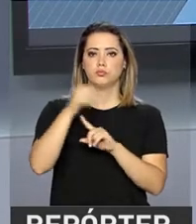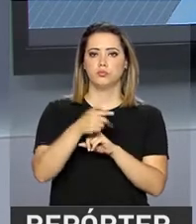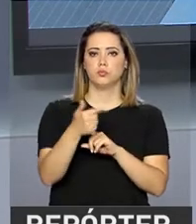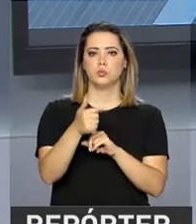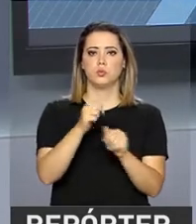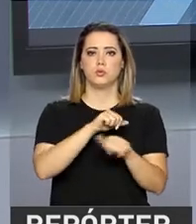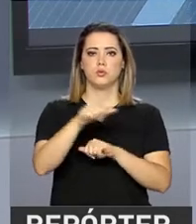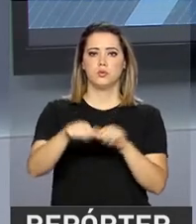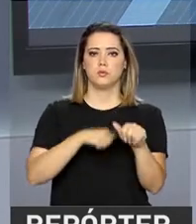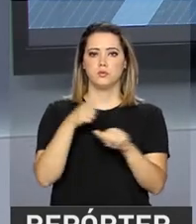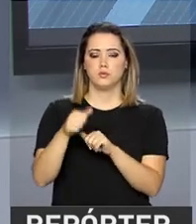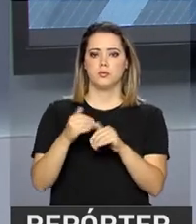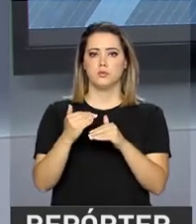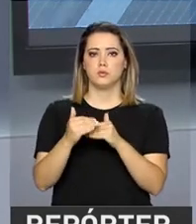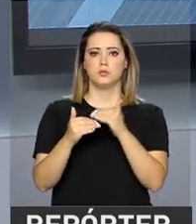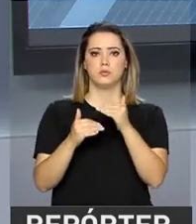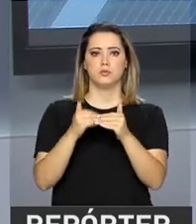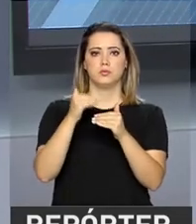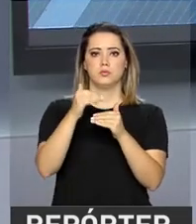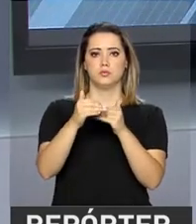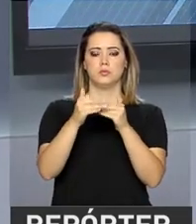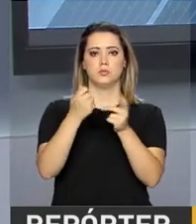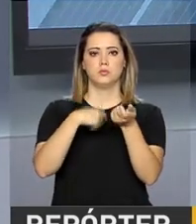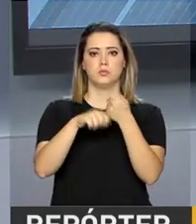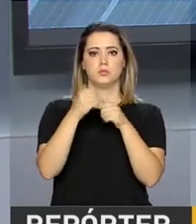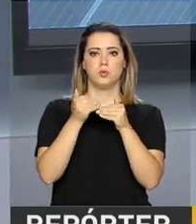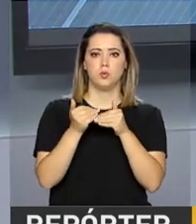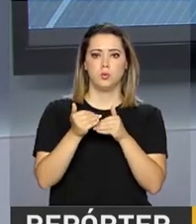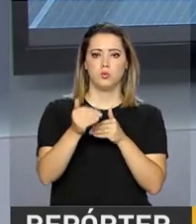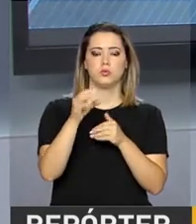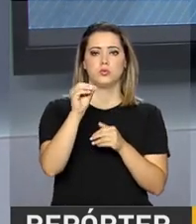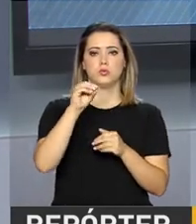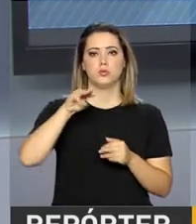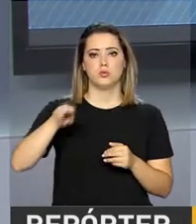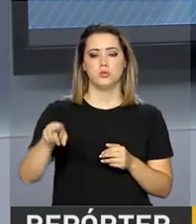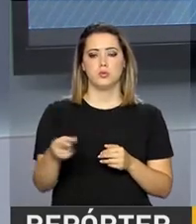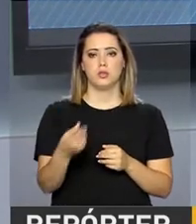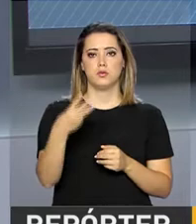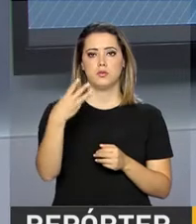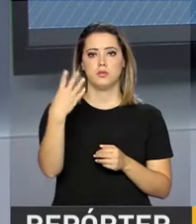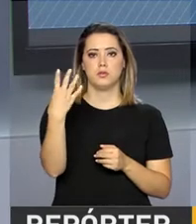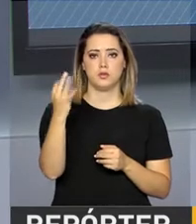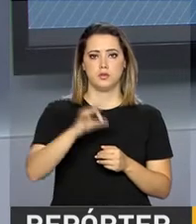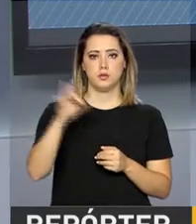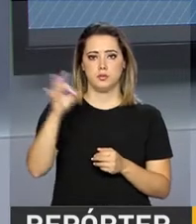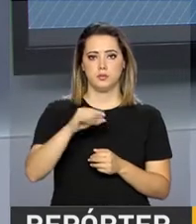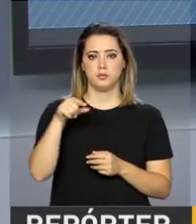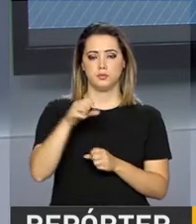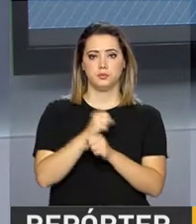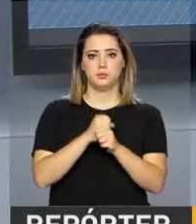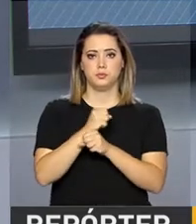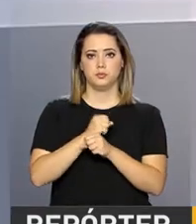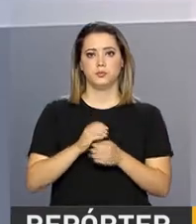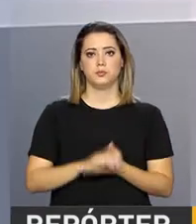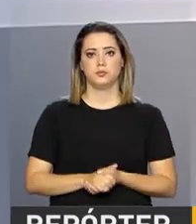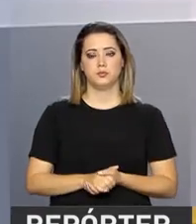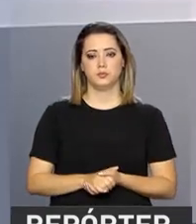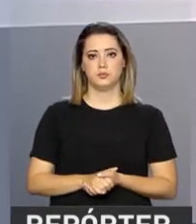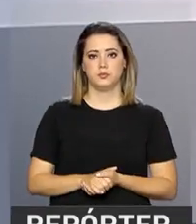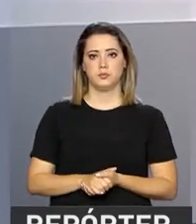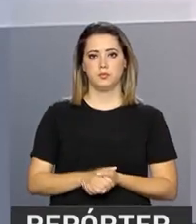alteração na projeção de crescimento da economia que permanecem 0,34 por cento neste ano